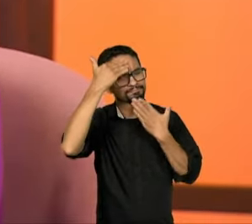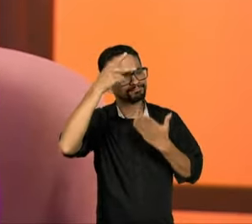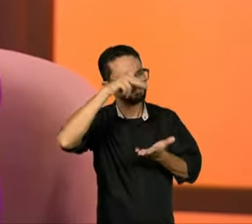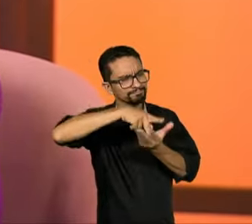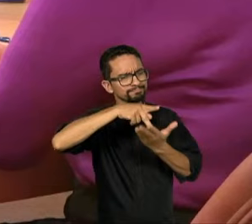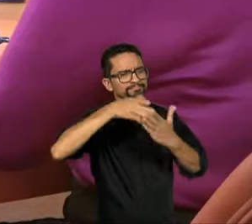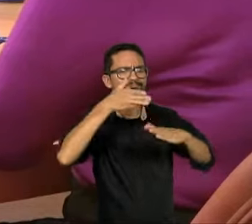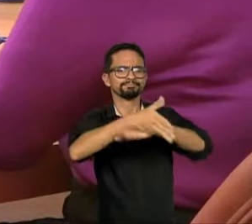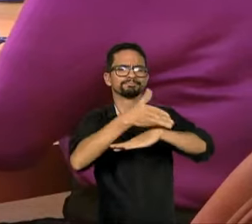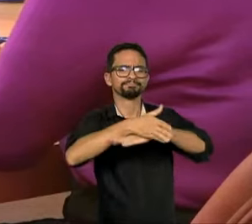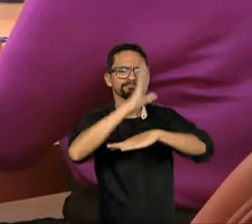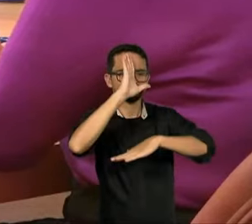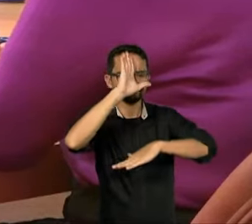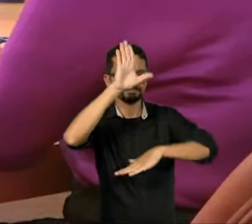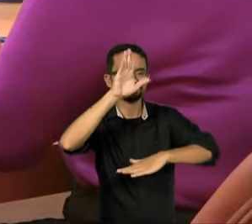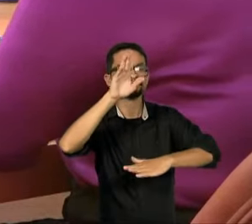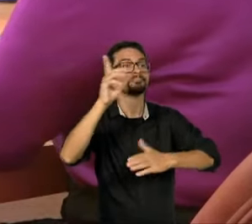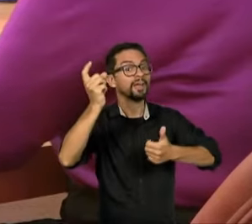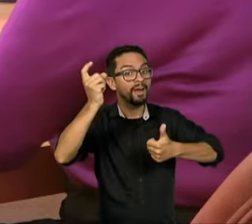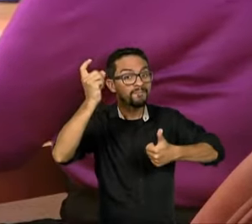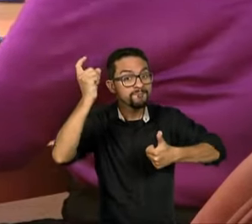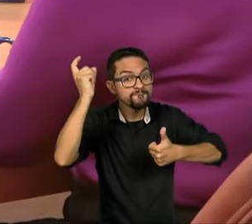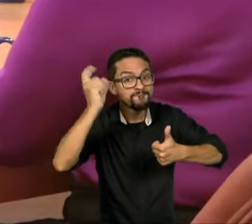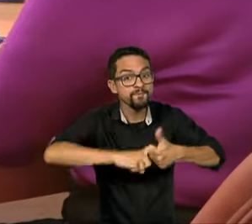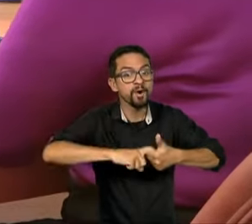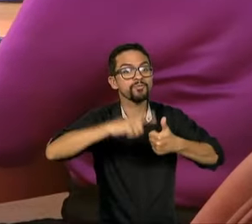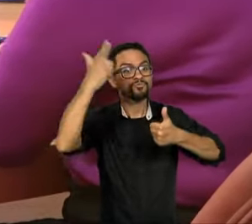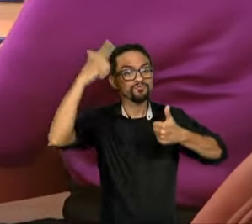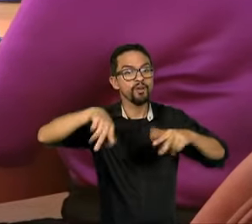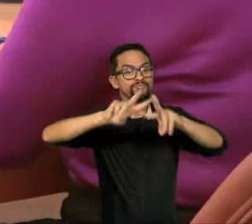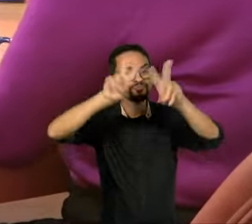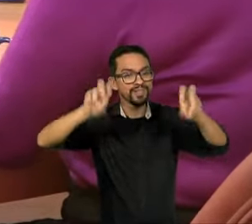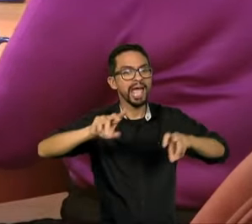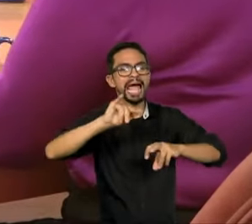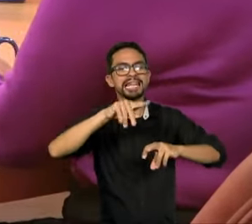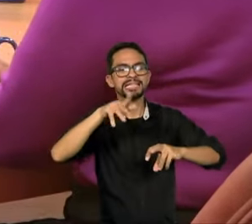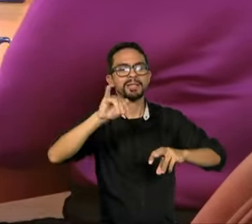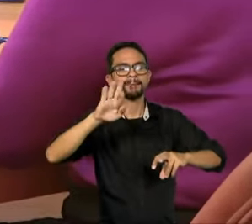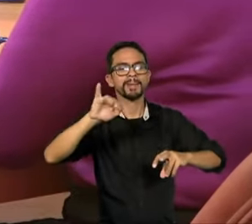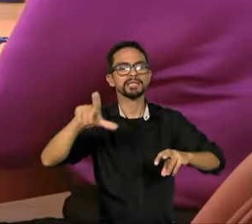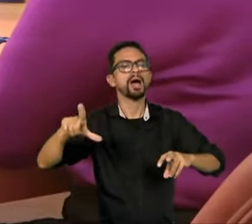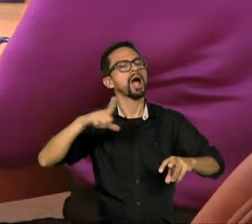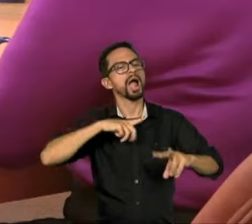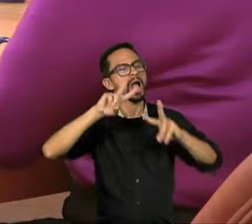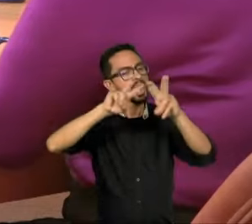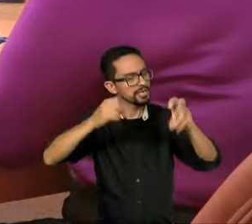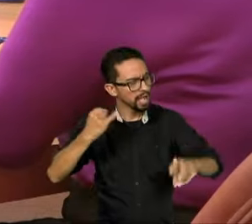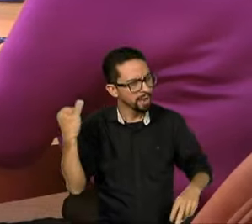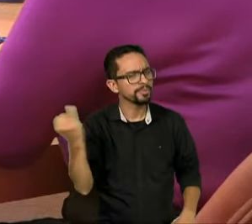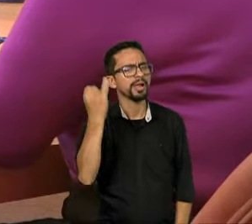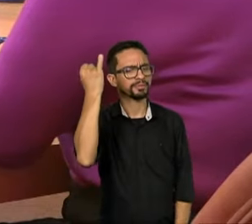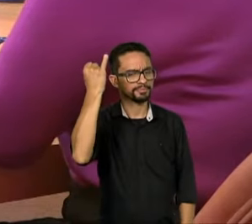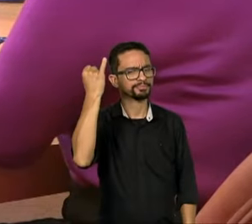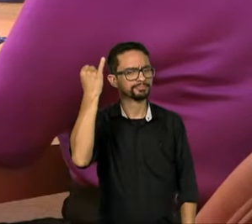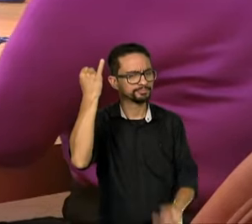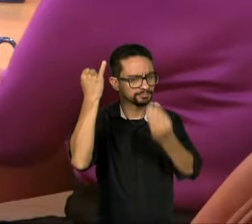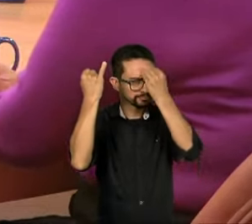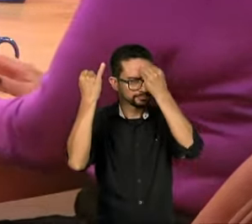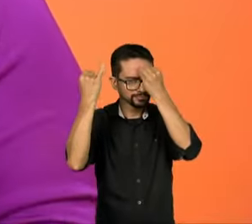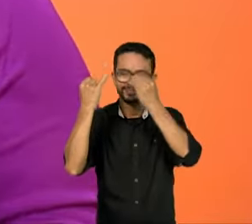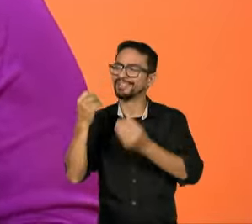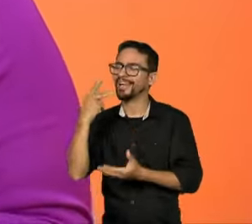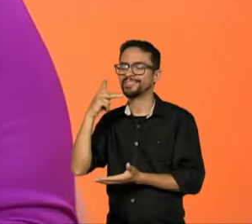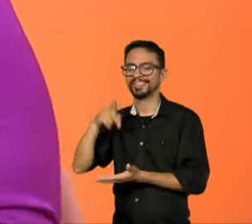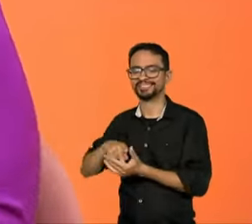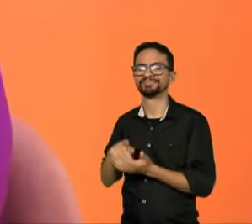sua participação fundamental. Mas eu quero que você volte para a gente falar sobre a alienação parental, que é um assunto muito importante. Mas, assim,